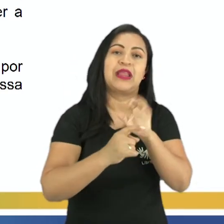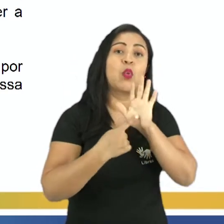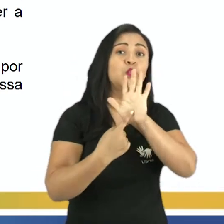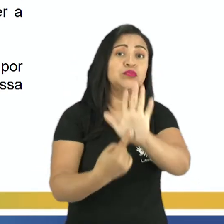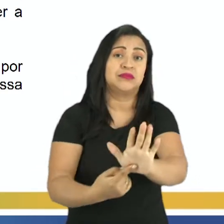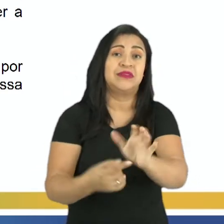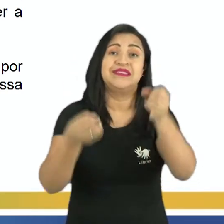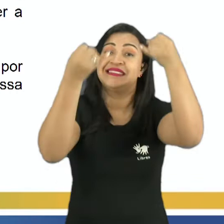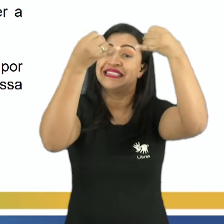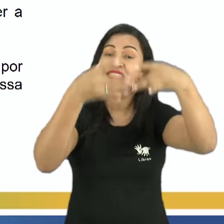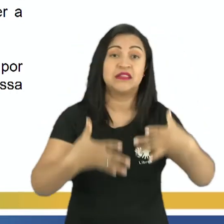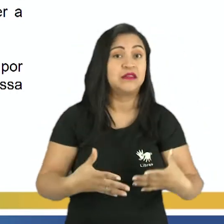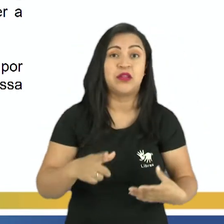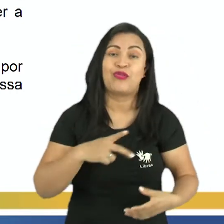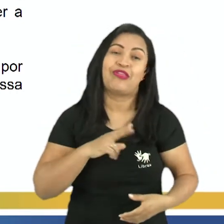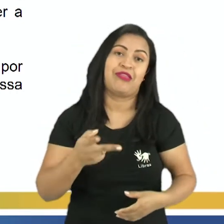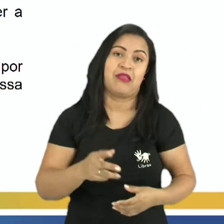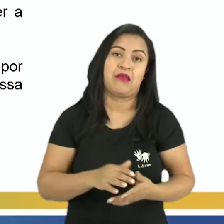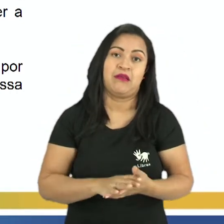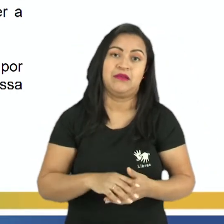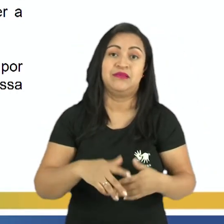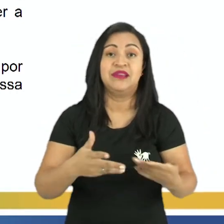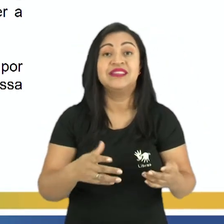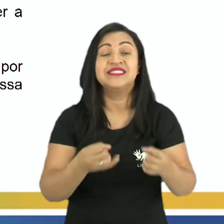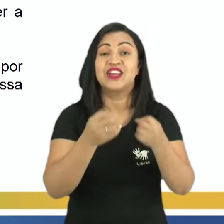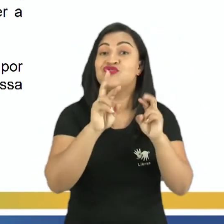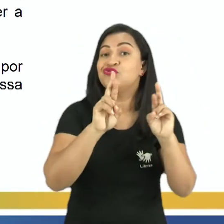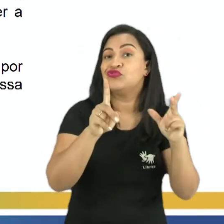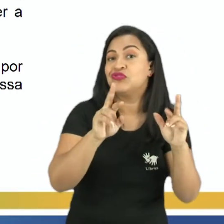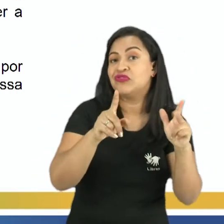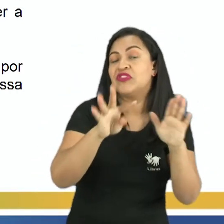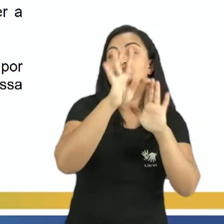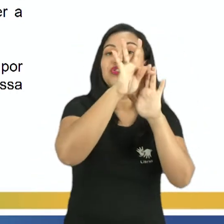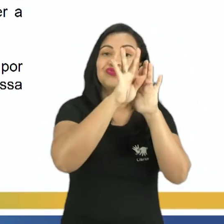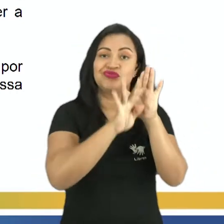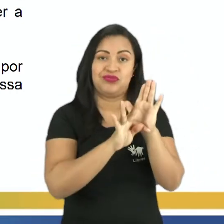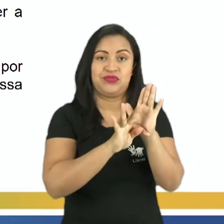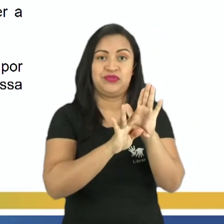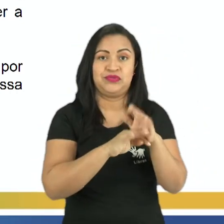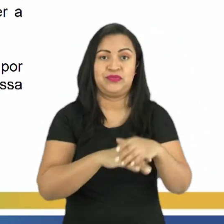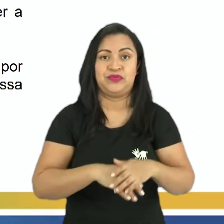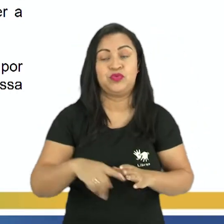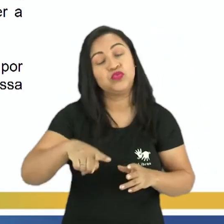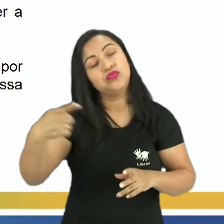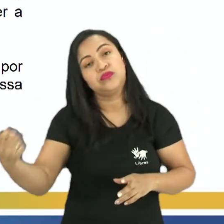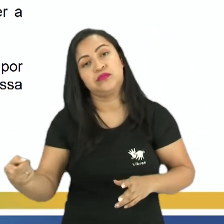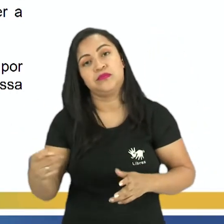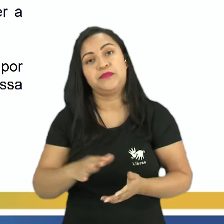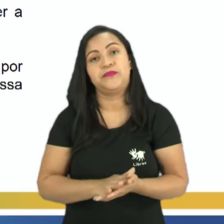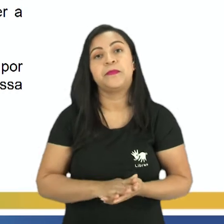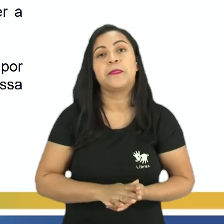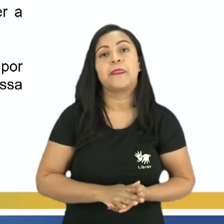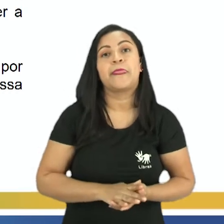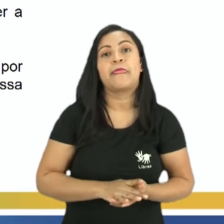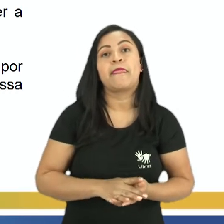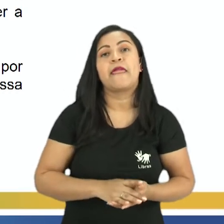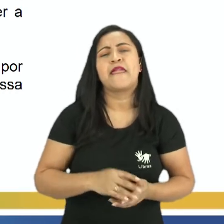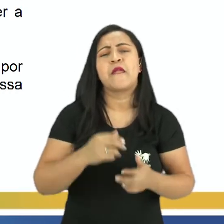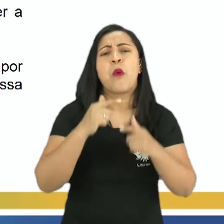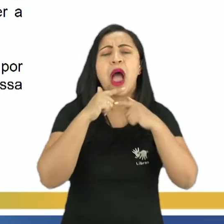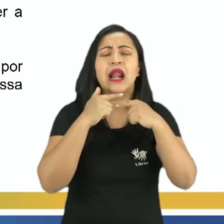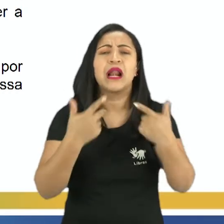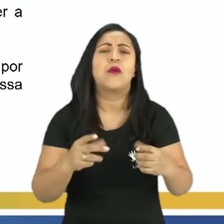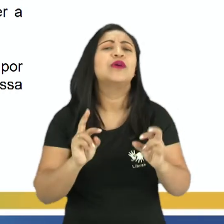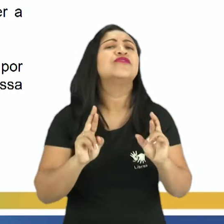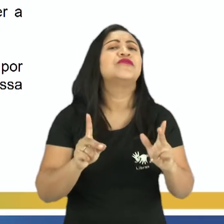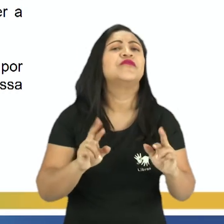narrador. Esse é um dos fatores que difere dos demais textos narrativos. A linguagem na cena apresentada da peça João e